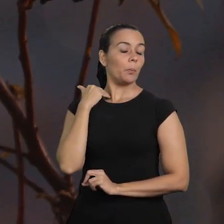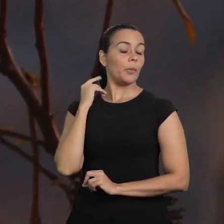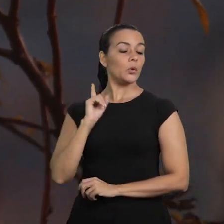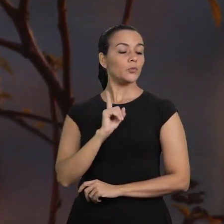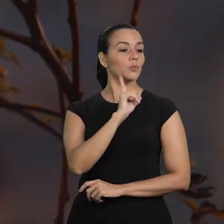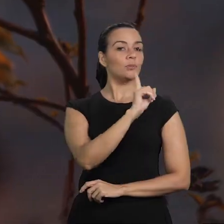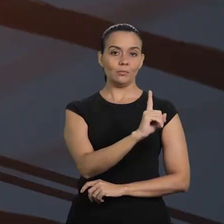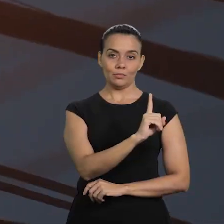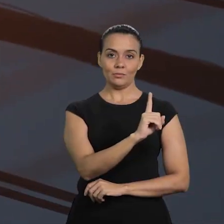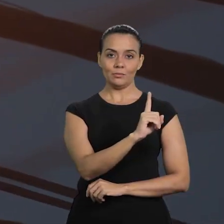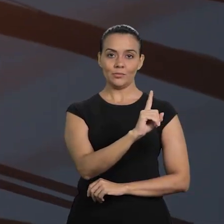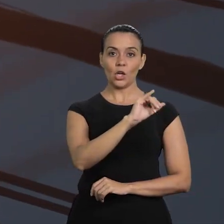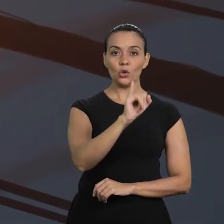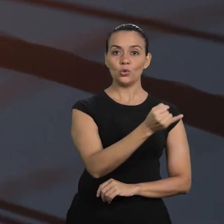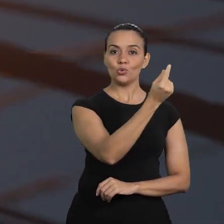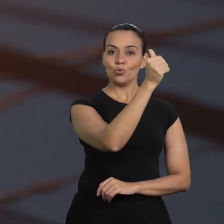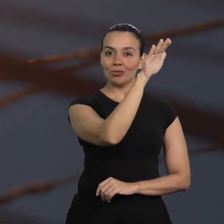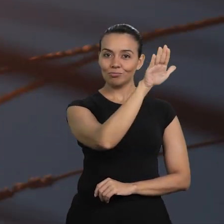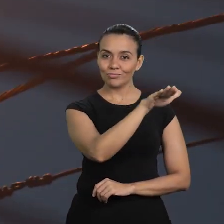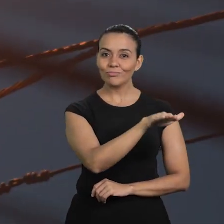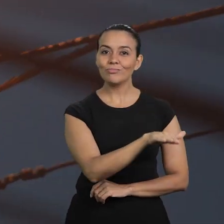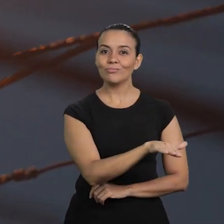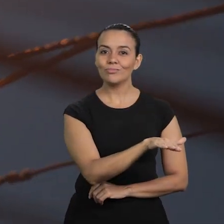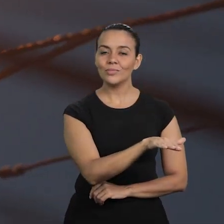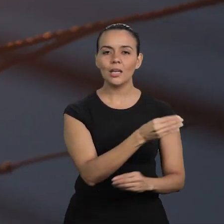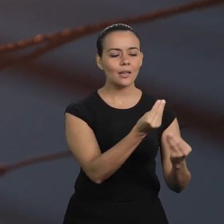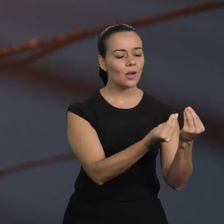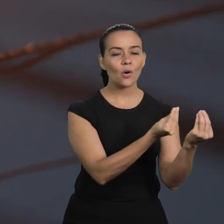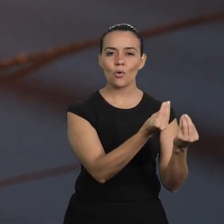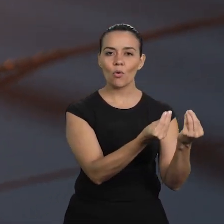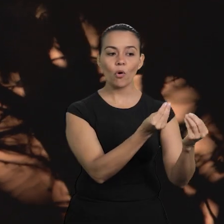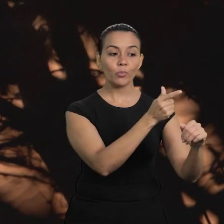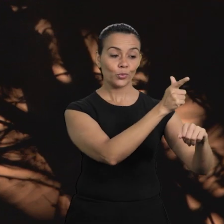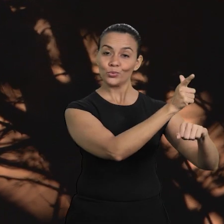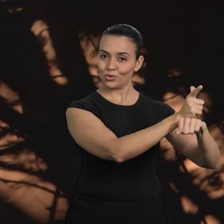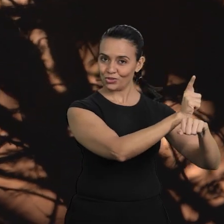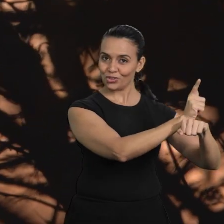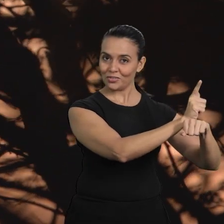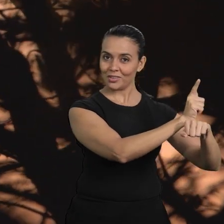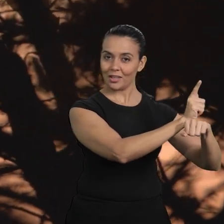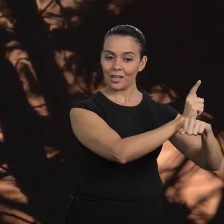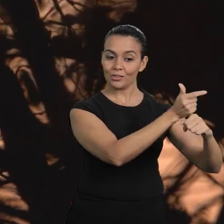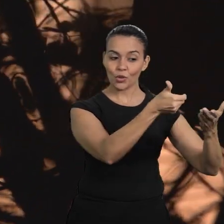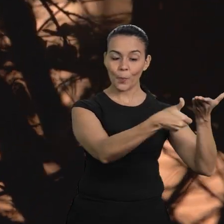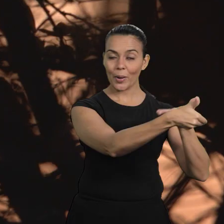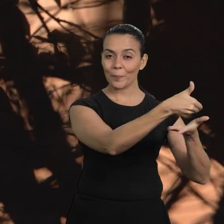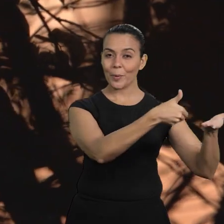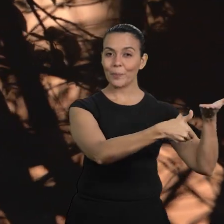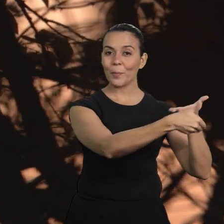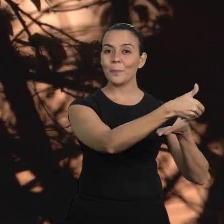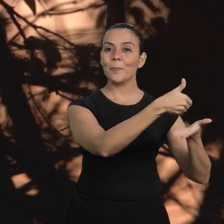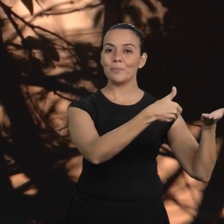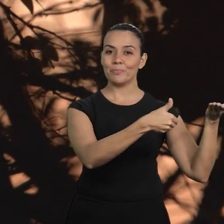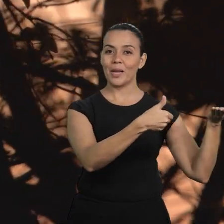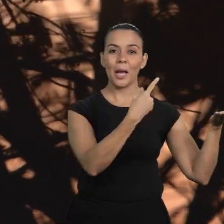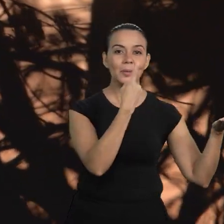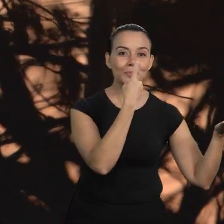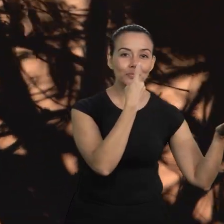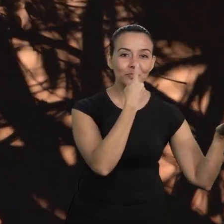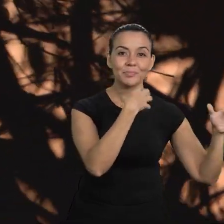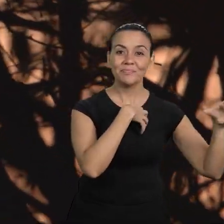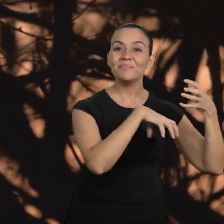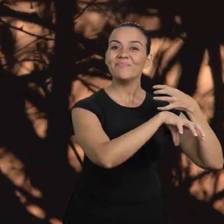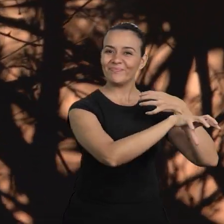vai acessar taxas de juros menores, esse gestor de banco vai ter uma empatia com o